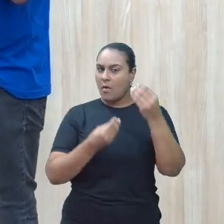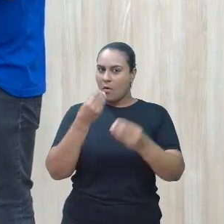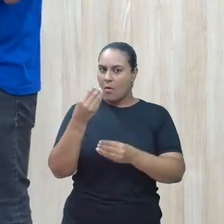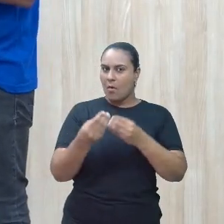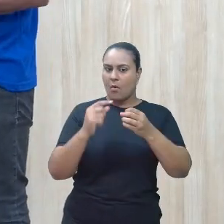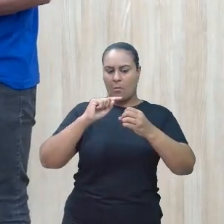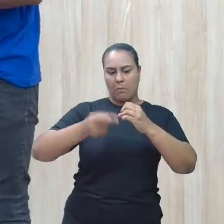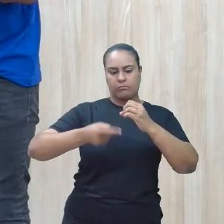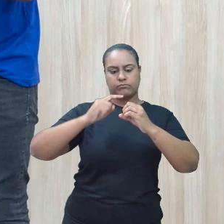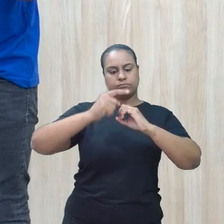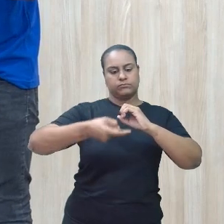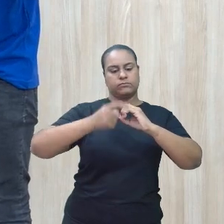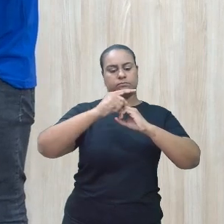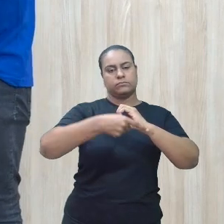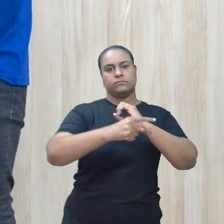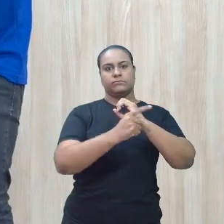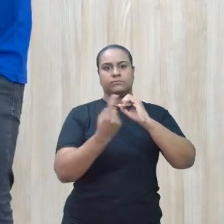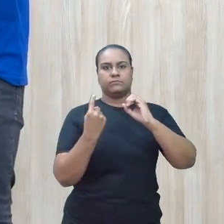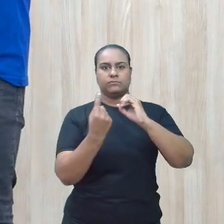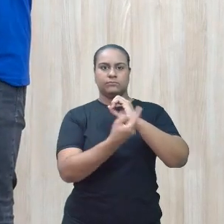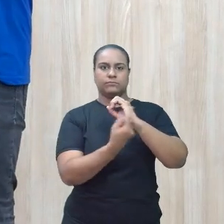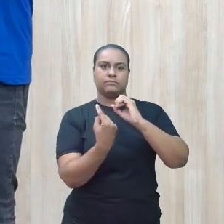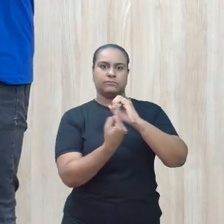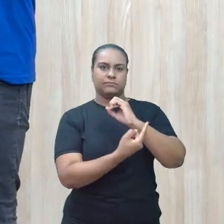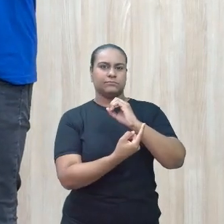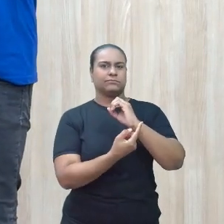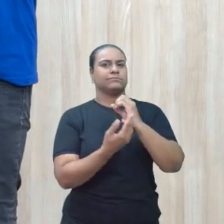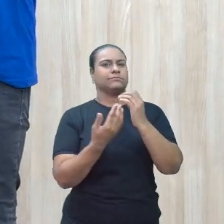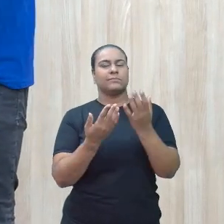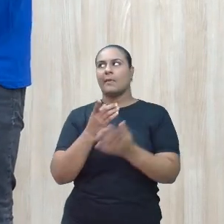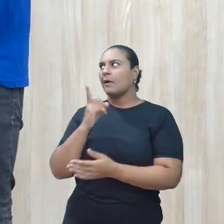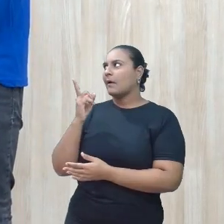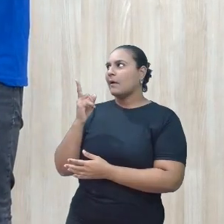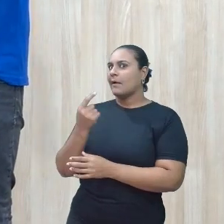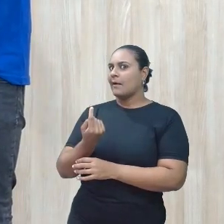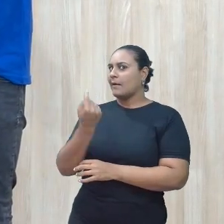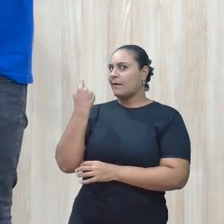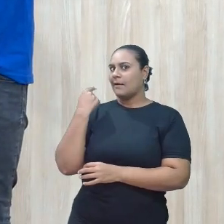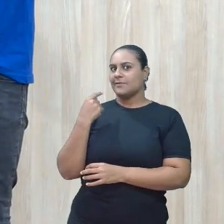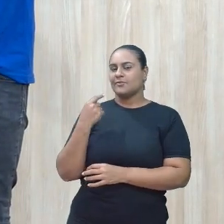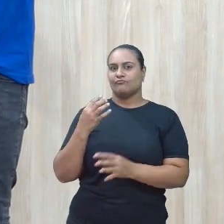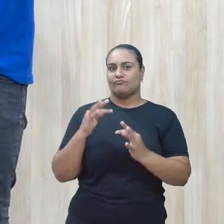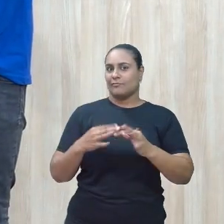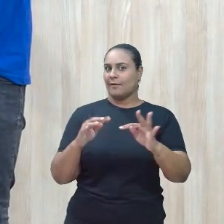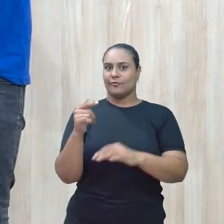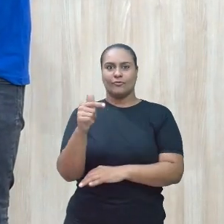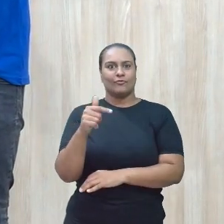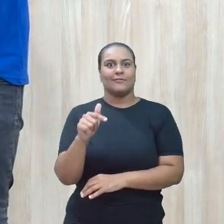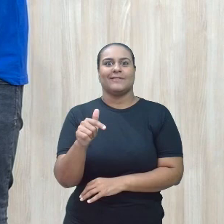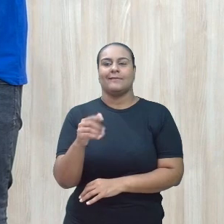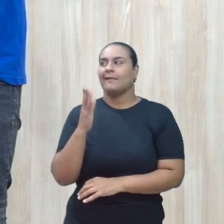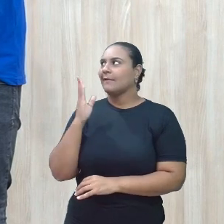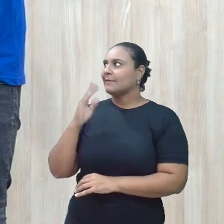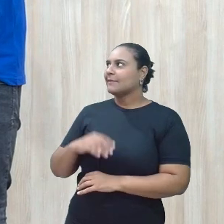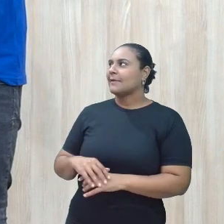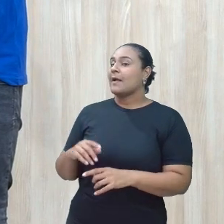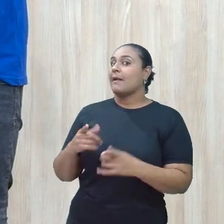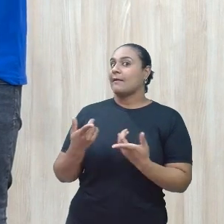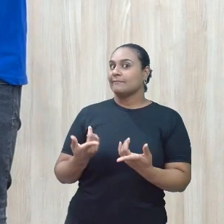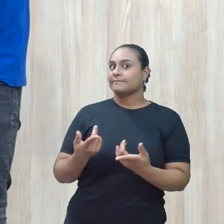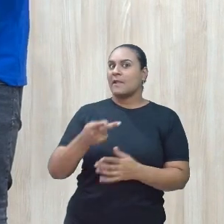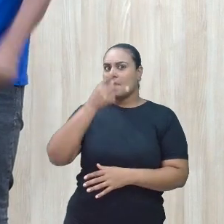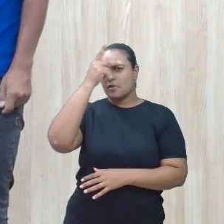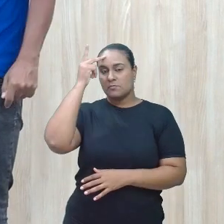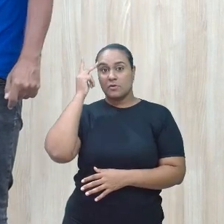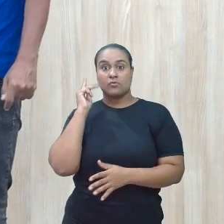feito essa divisão. Gente, só que não tinha essa tecnologia, o pessoal fez isso há mais de 100 anos atrás, gente. Pensa, será que